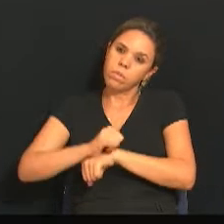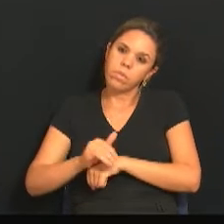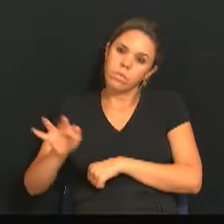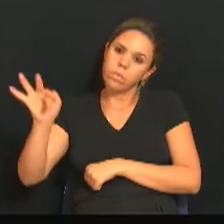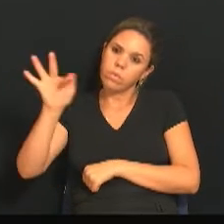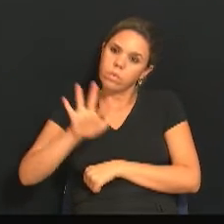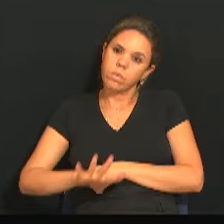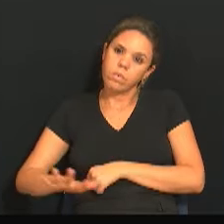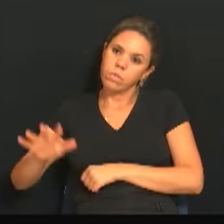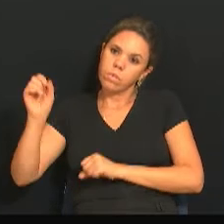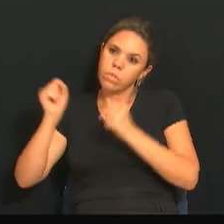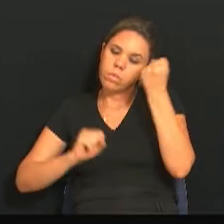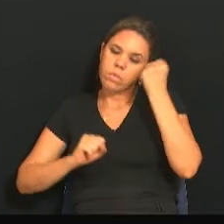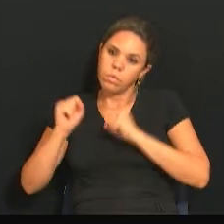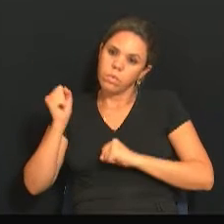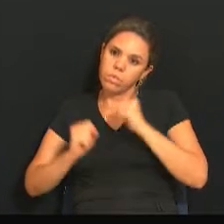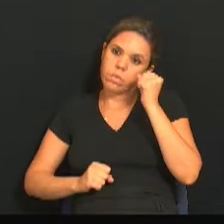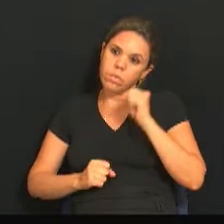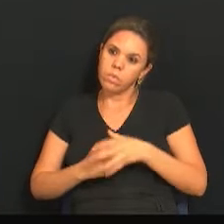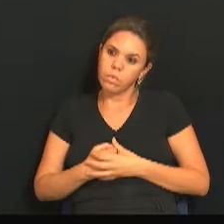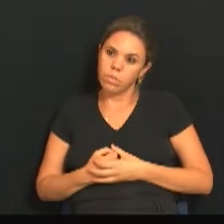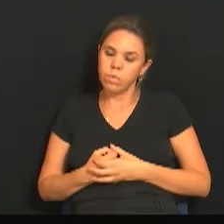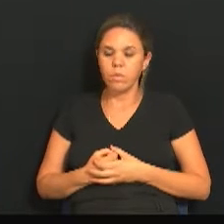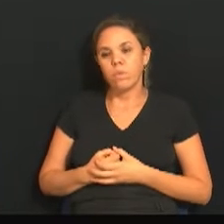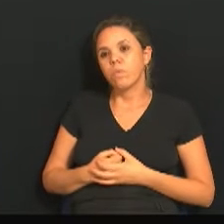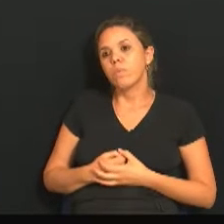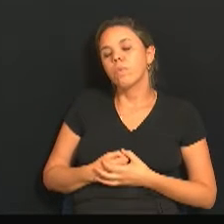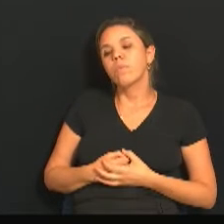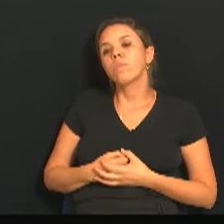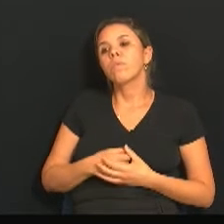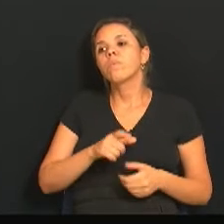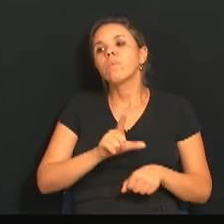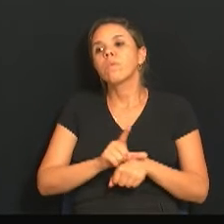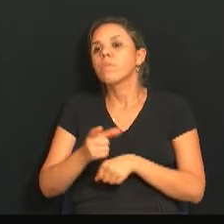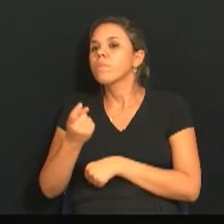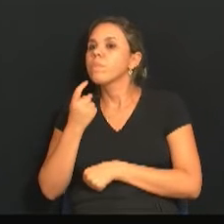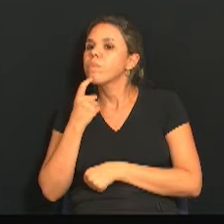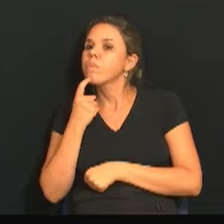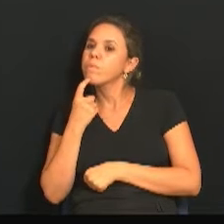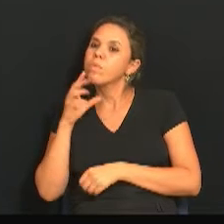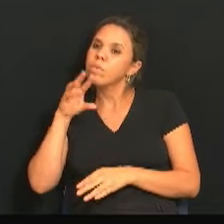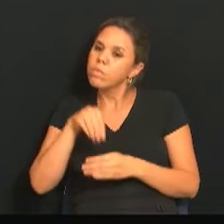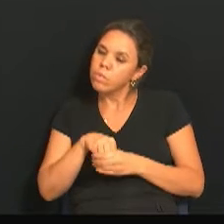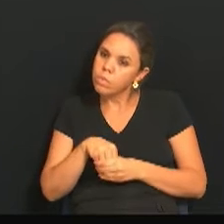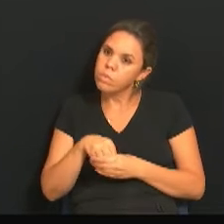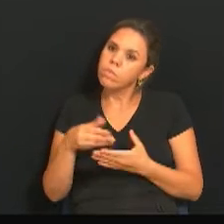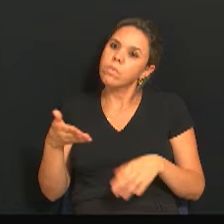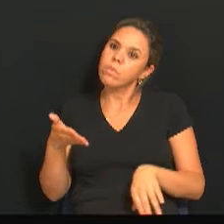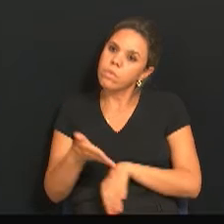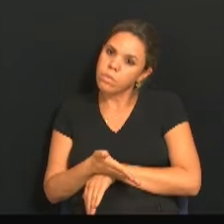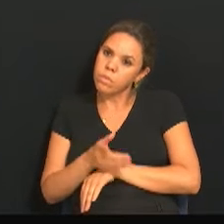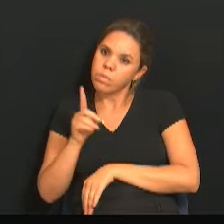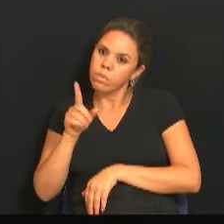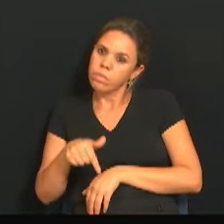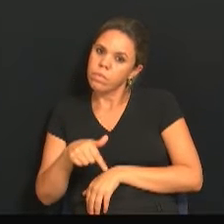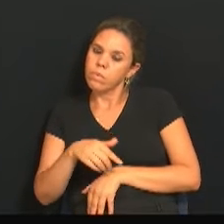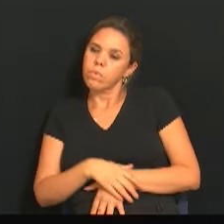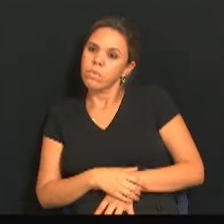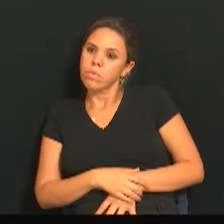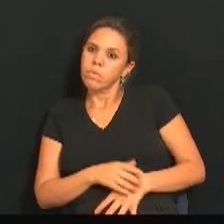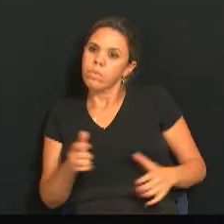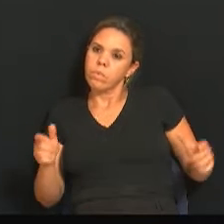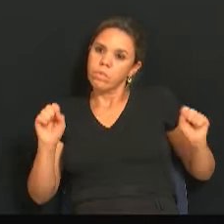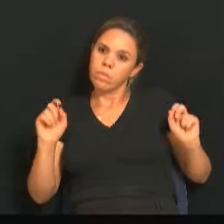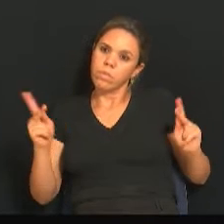da indústria presente. E o Centro Comercial de Campinas não fica fora disso. O Centro Comercial de Campinas é o maior shopping